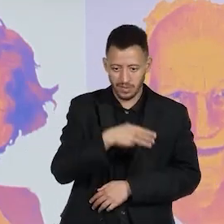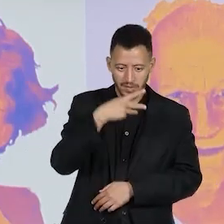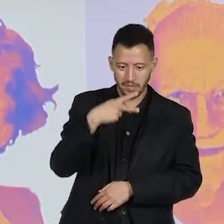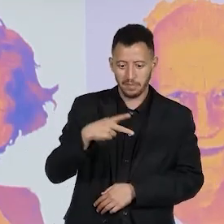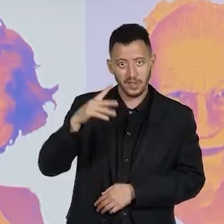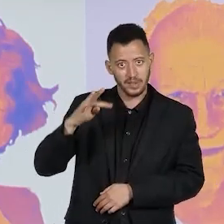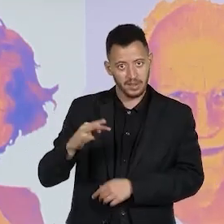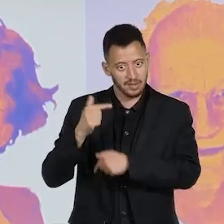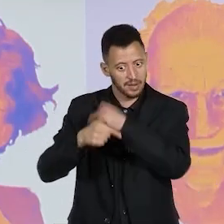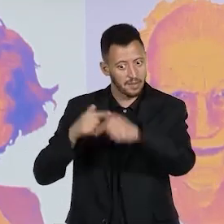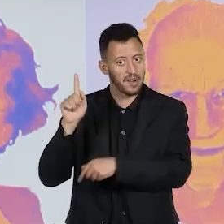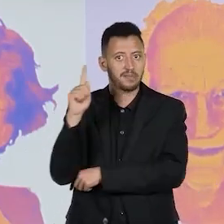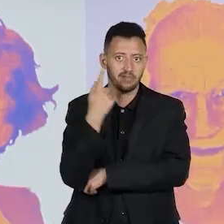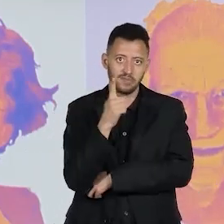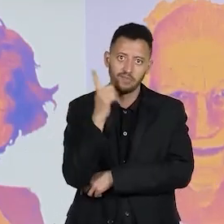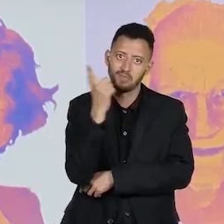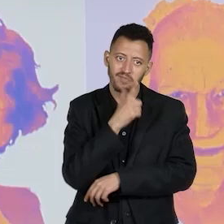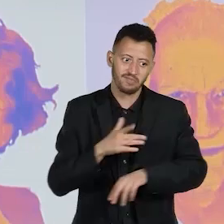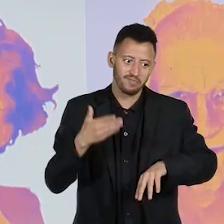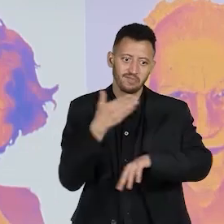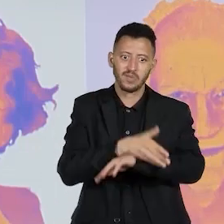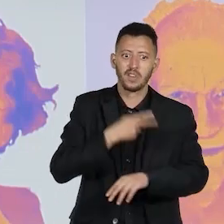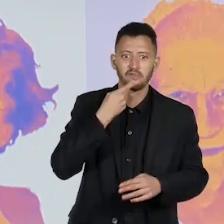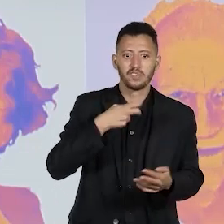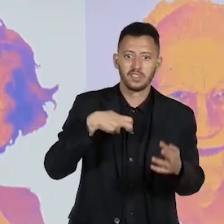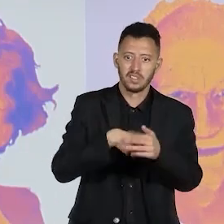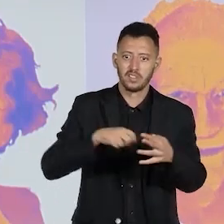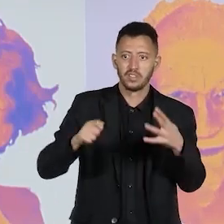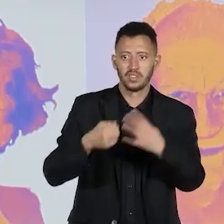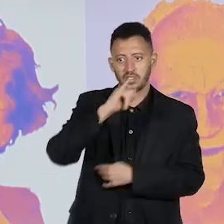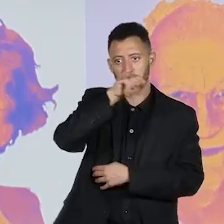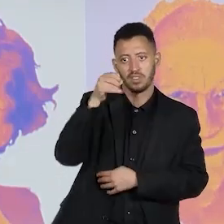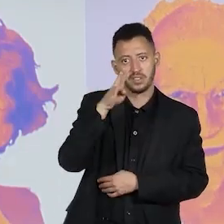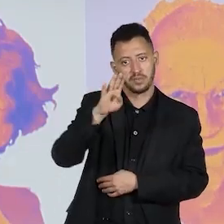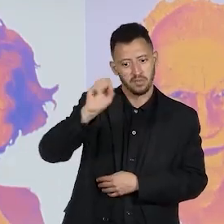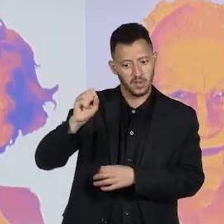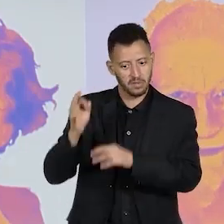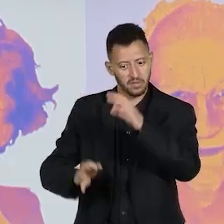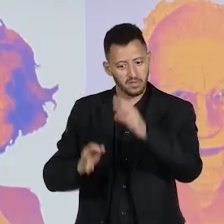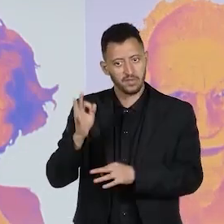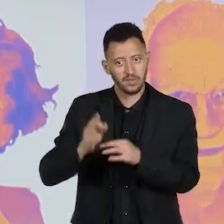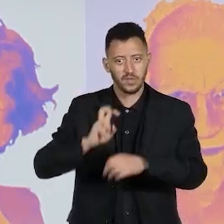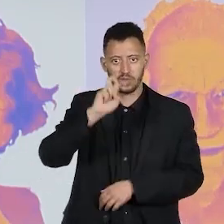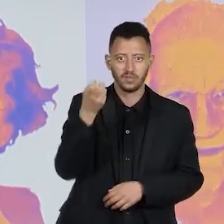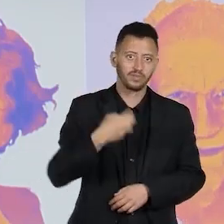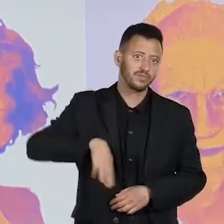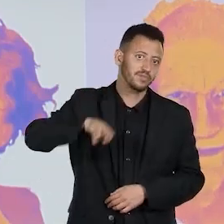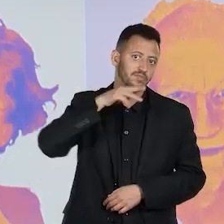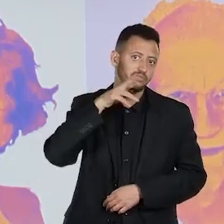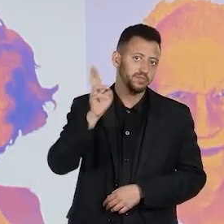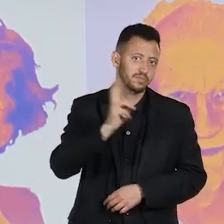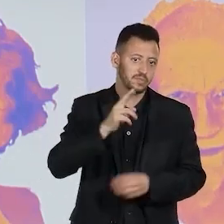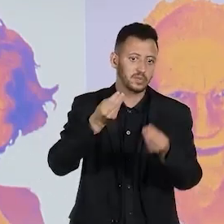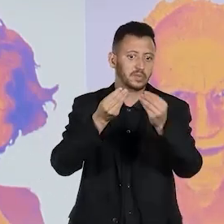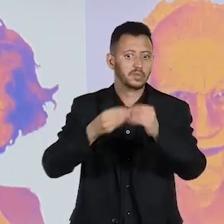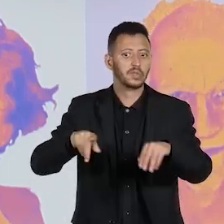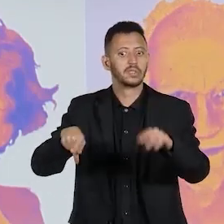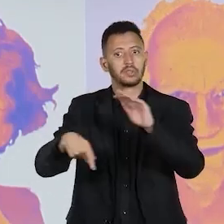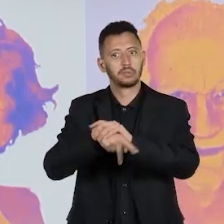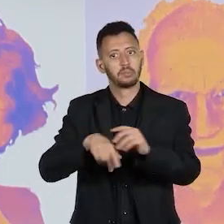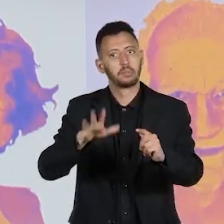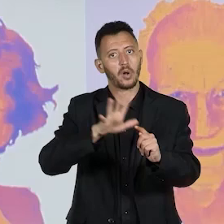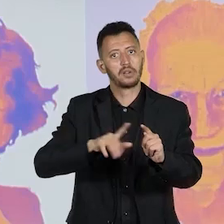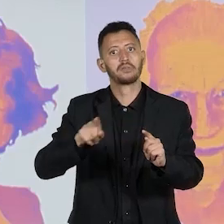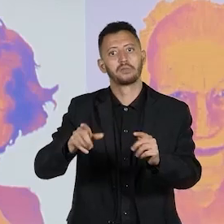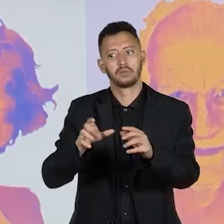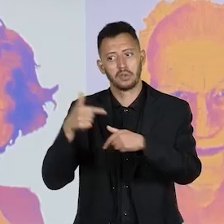contas, destaca que o Ministério Público do Trabalho em Goiás conseguiu a condenação da JBS pela Justiça do Trabalho em R$5 milhões